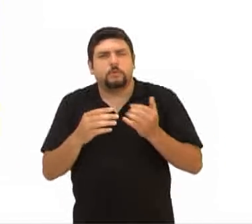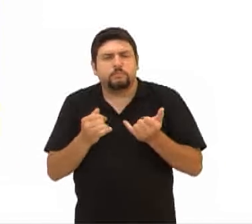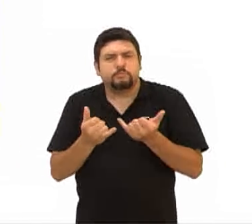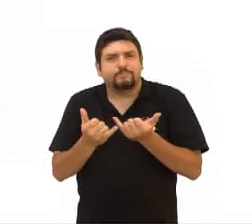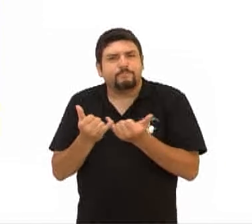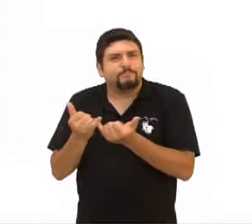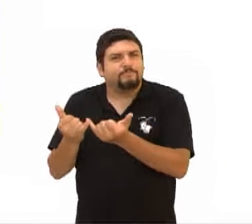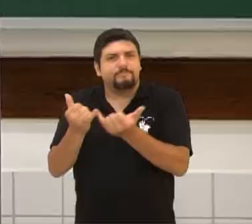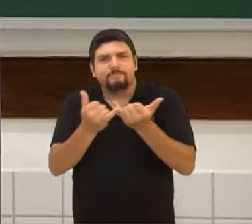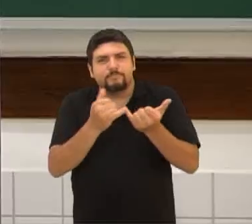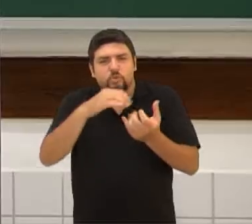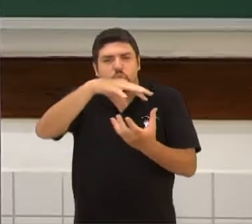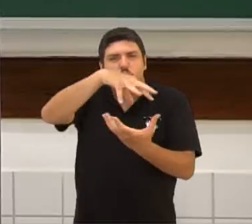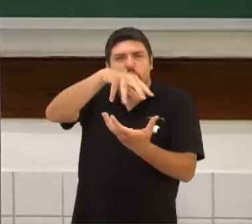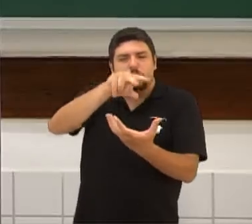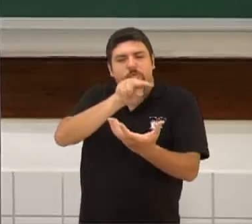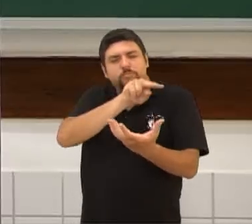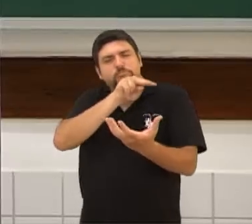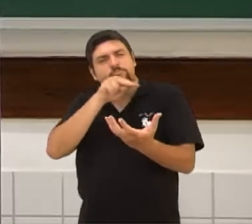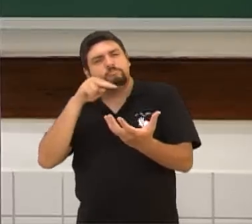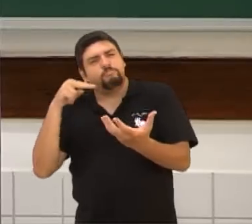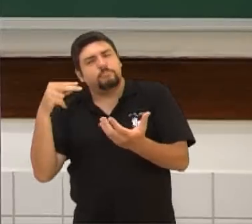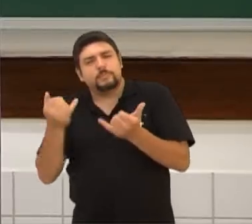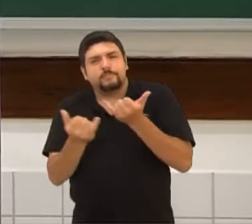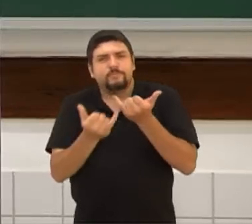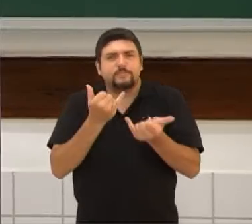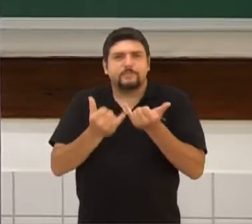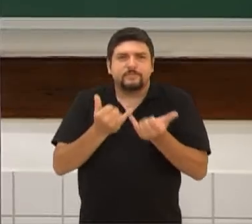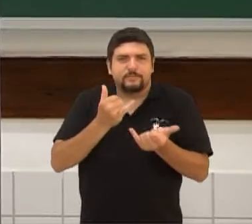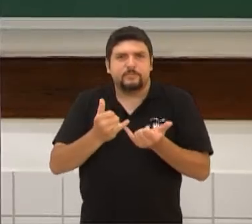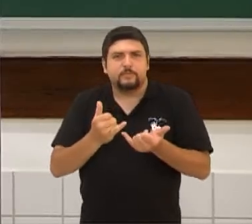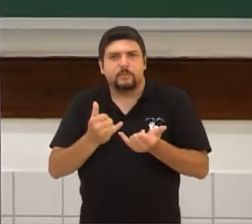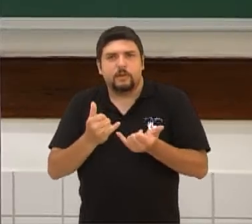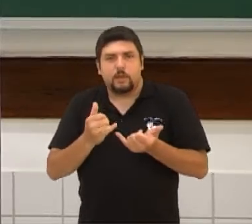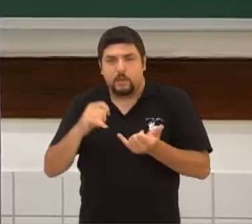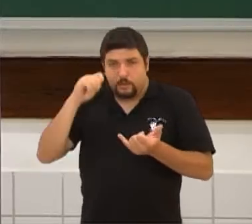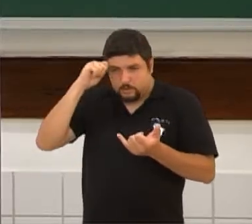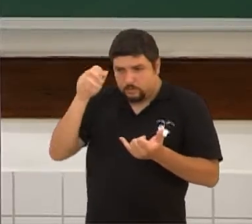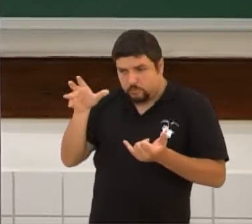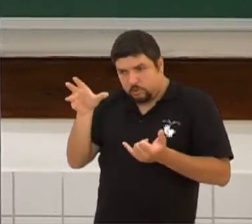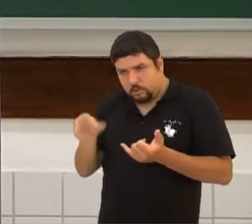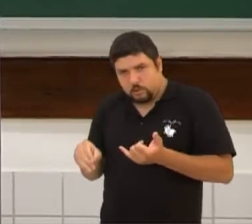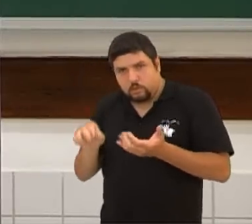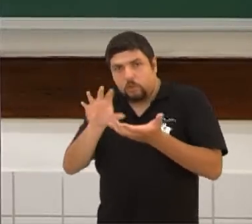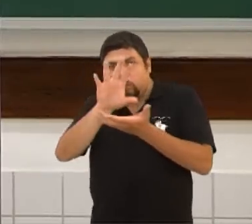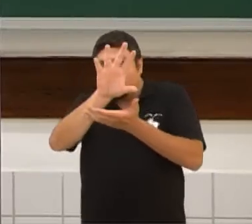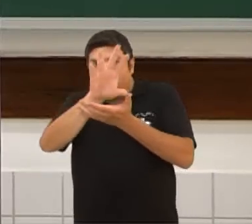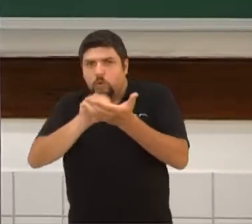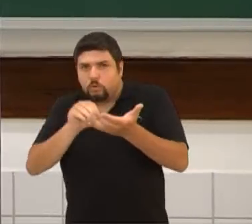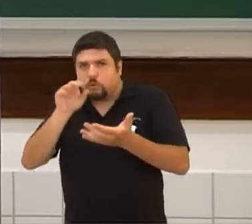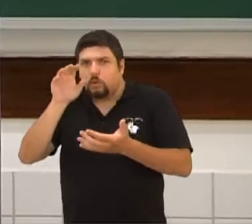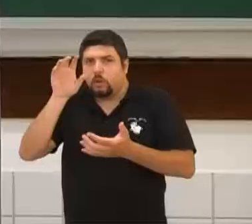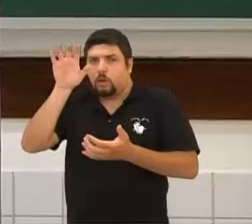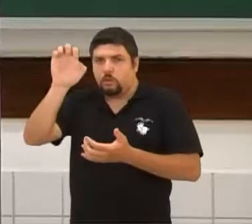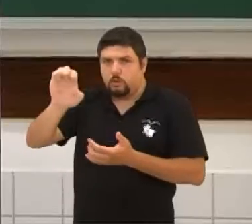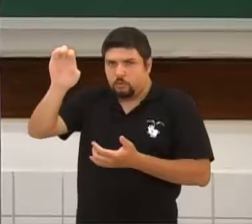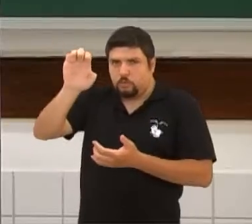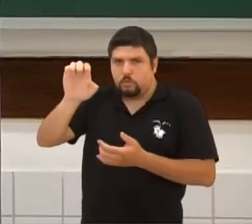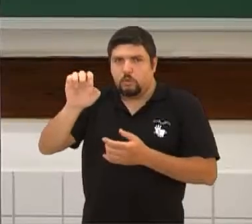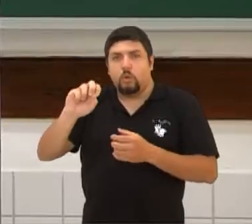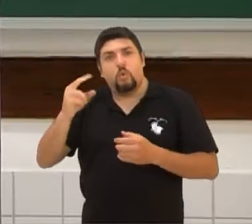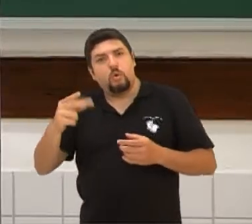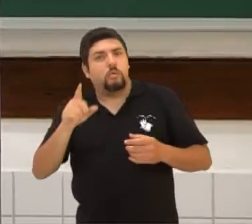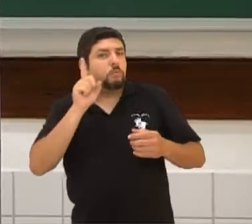Em todos os lugares do mundo, porque elas seguiram alguns padrões europeus ou estadunidenses na construção das cidades